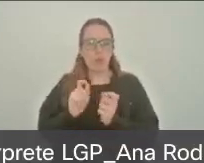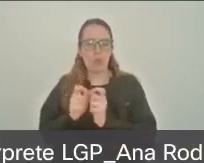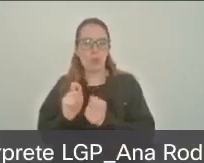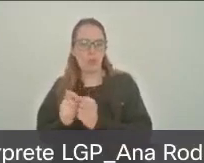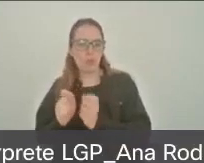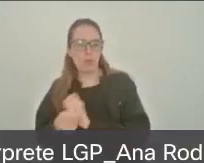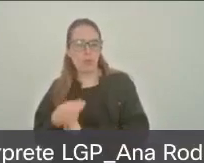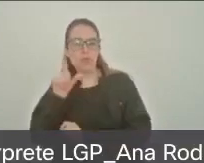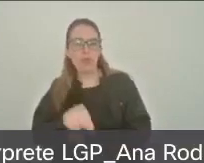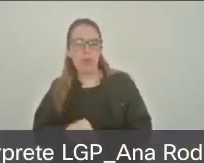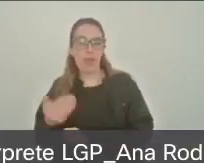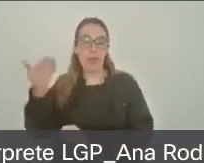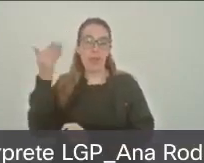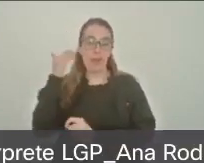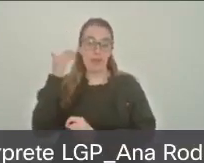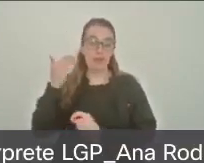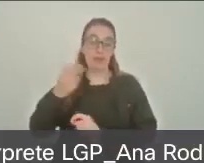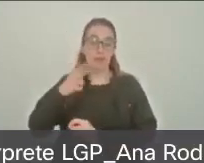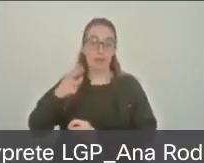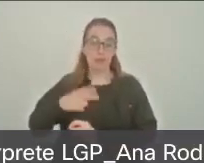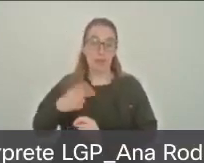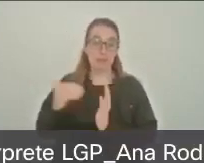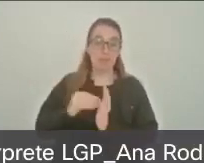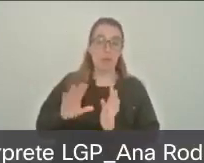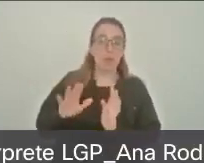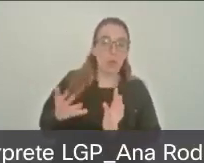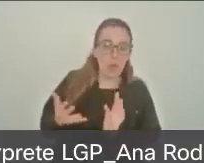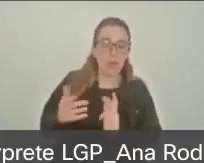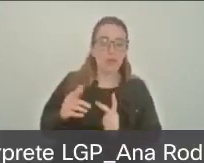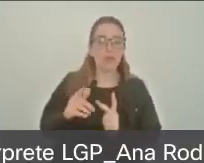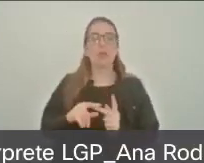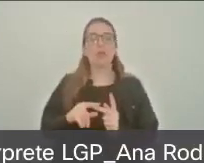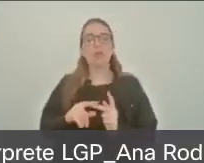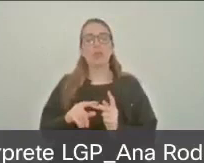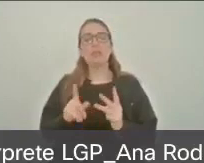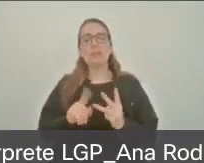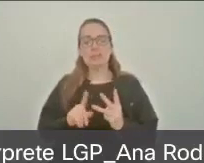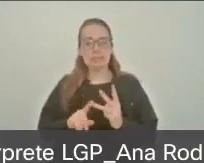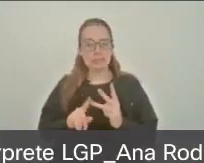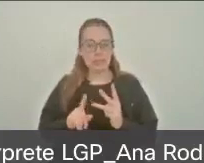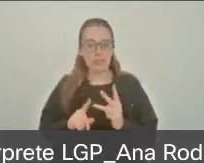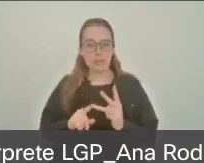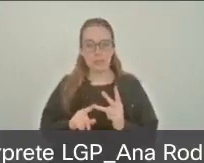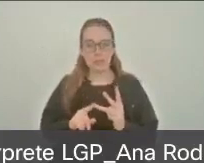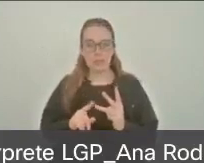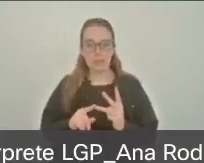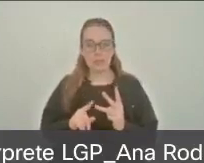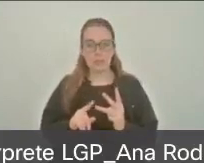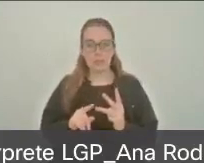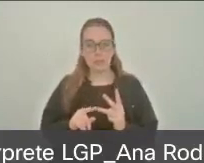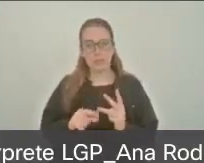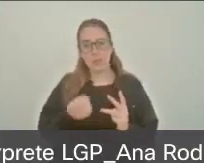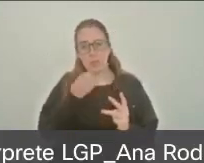ordenamento jurídico português este direito foi consagrado pelo legislador. E, em terceiro lugar, uma